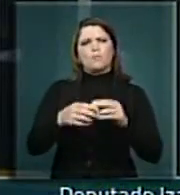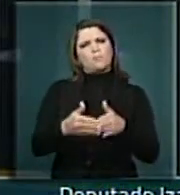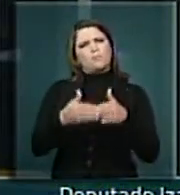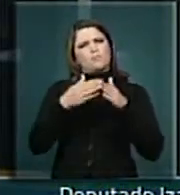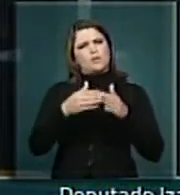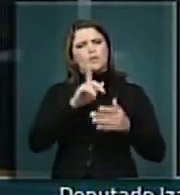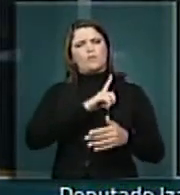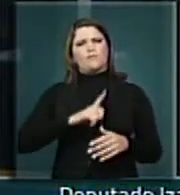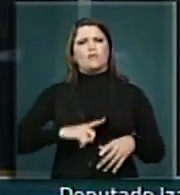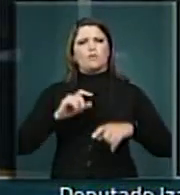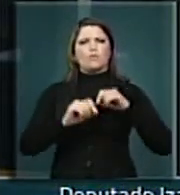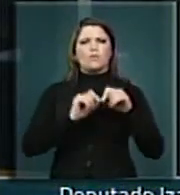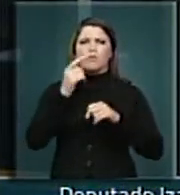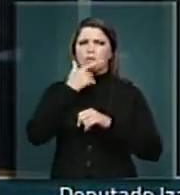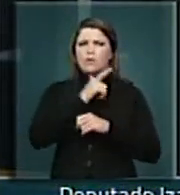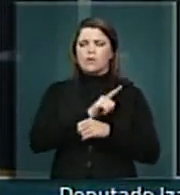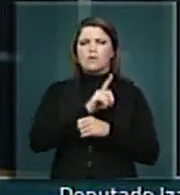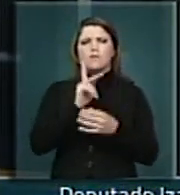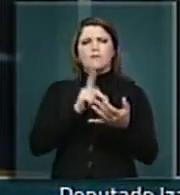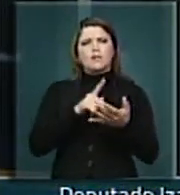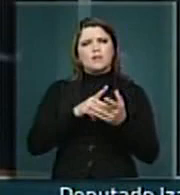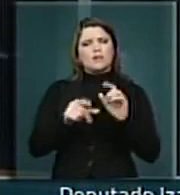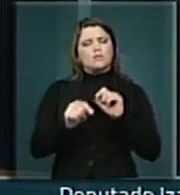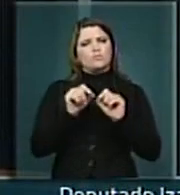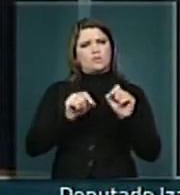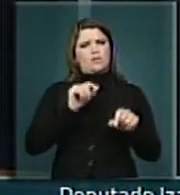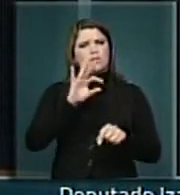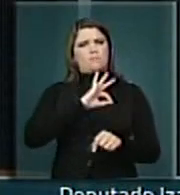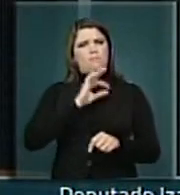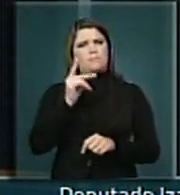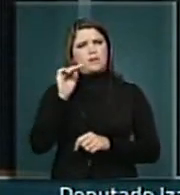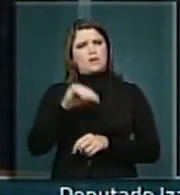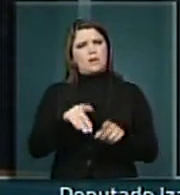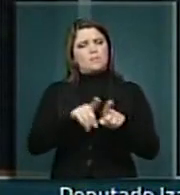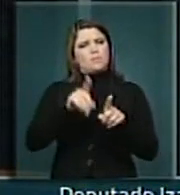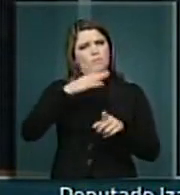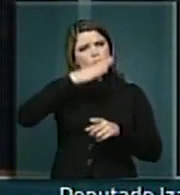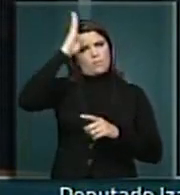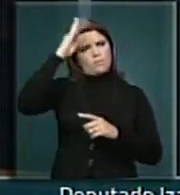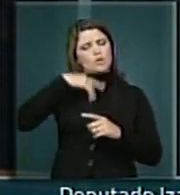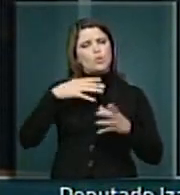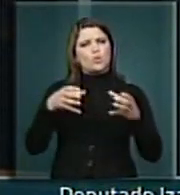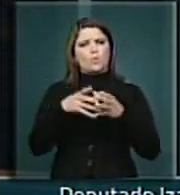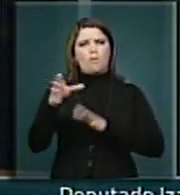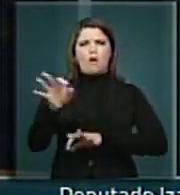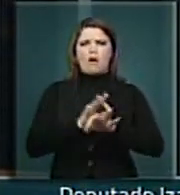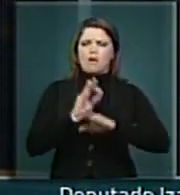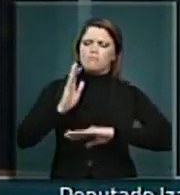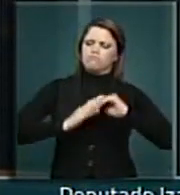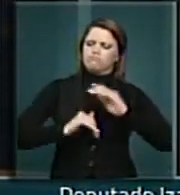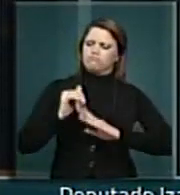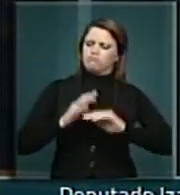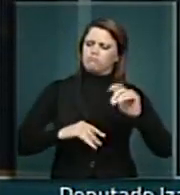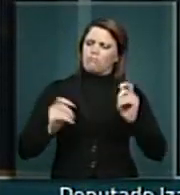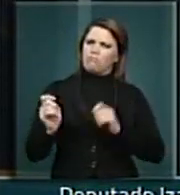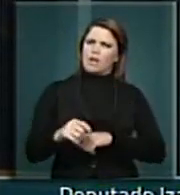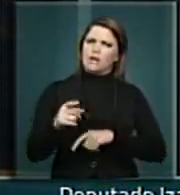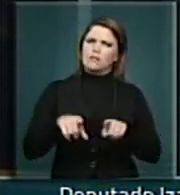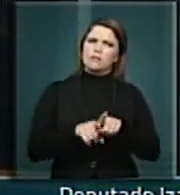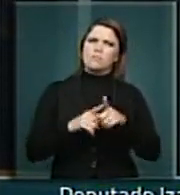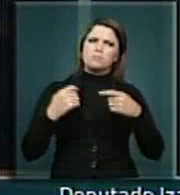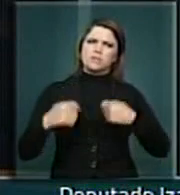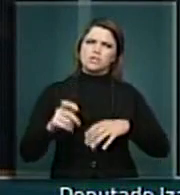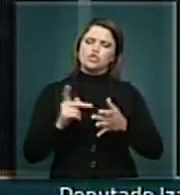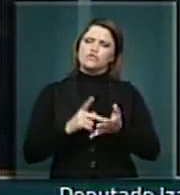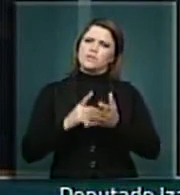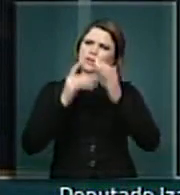ao governador que receba os policiais militares e bombeiros, essa categoria organizada, competente e que deve realmente